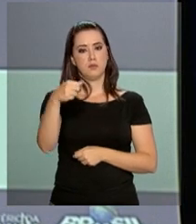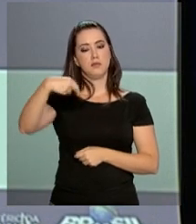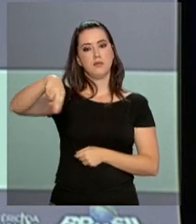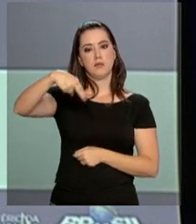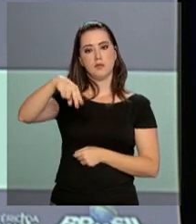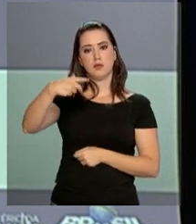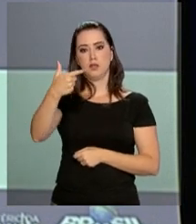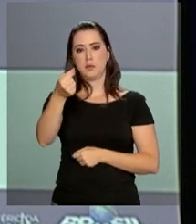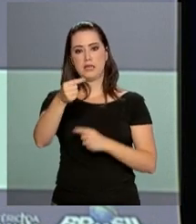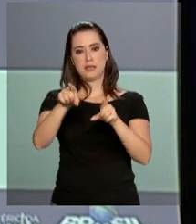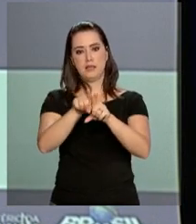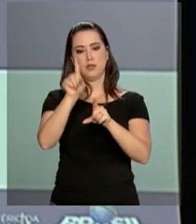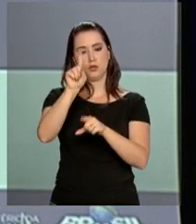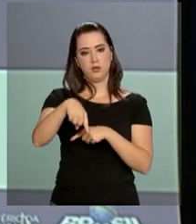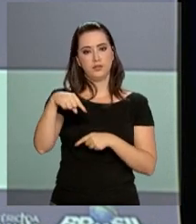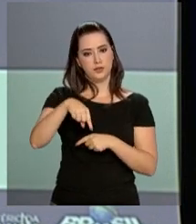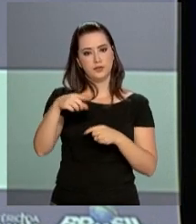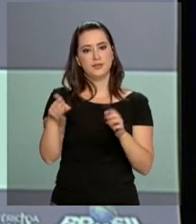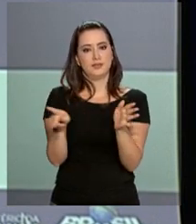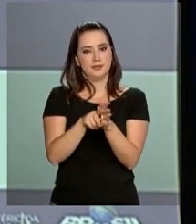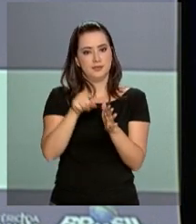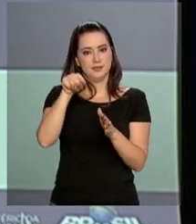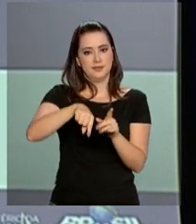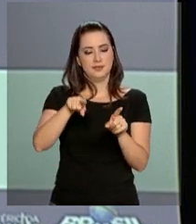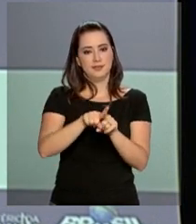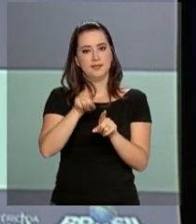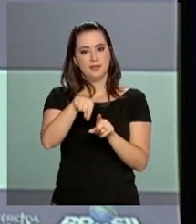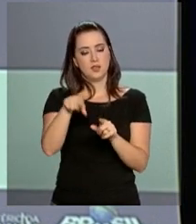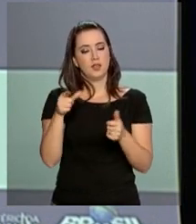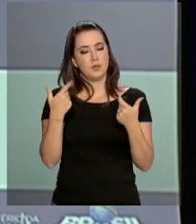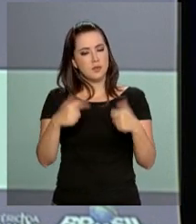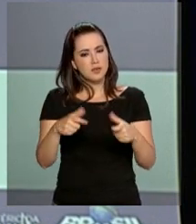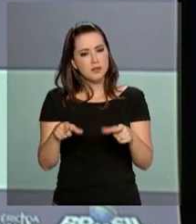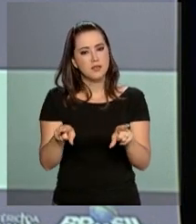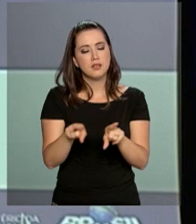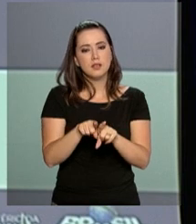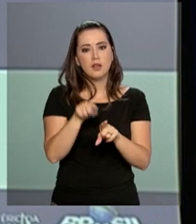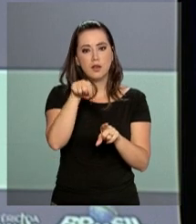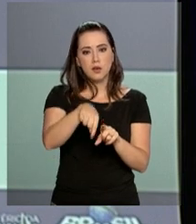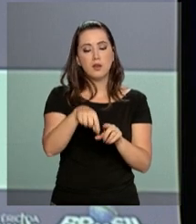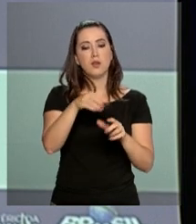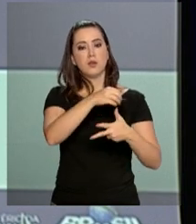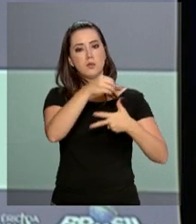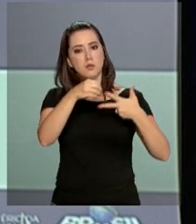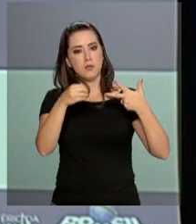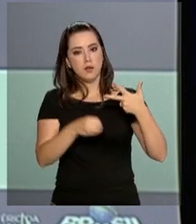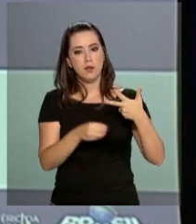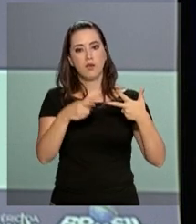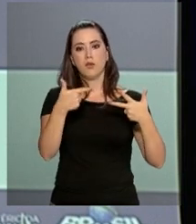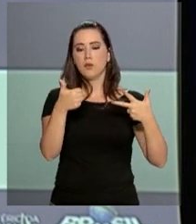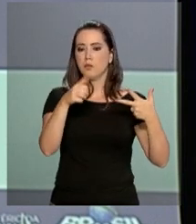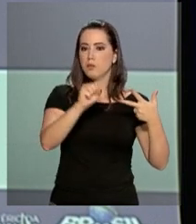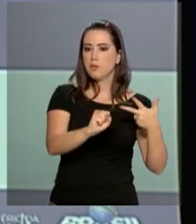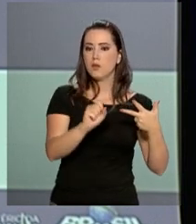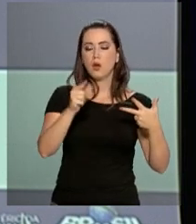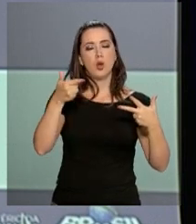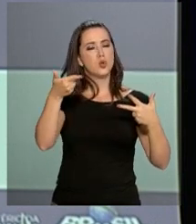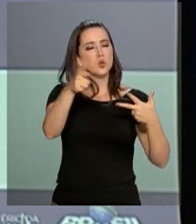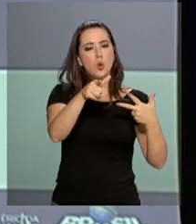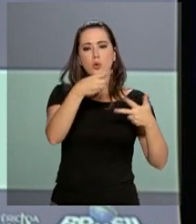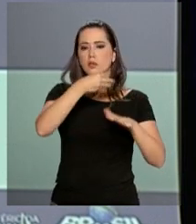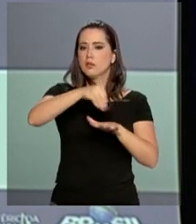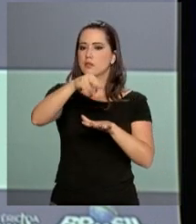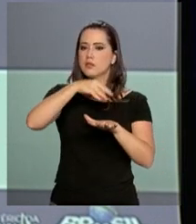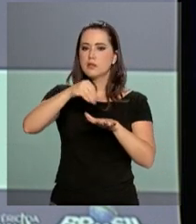às 20 horas aqui mesmo nós temos o press kit do enem em 2018 no portal do inep todas as demais informações